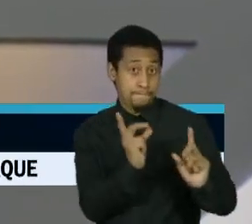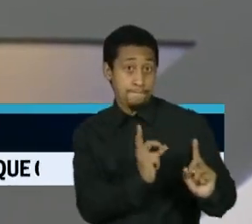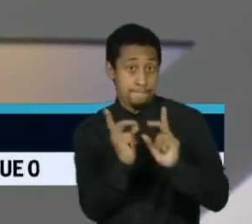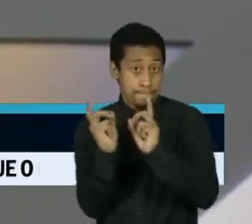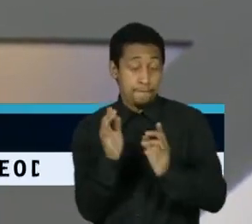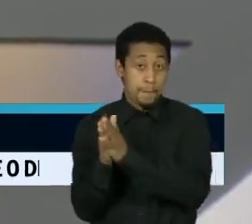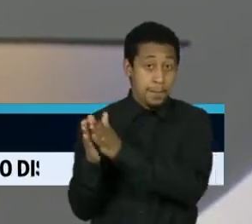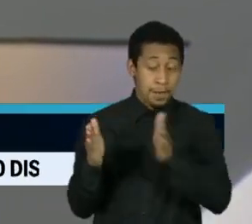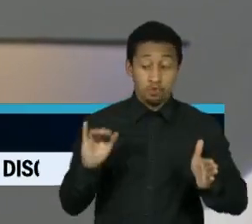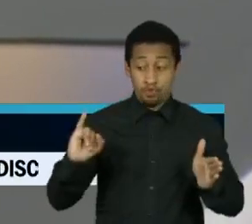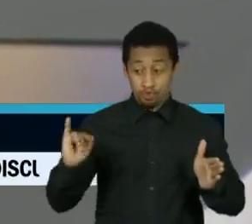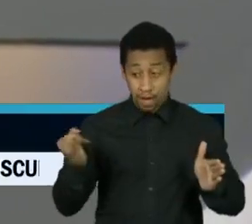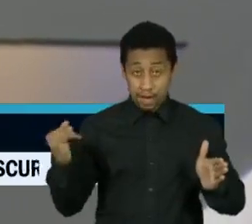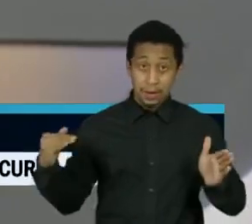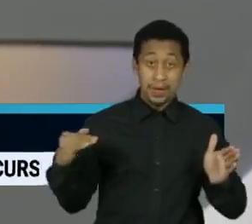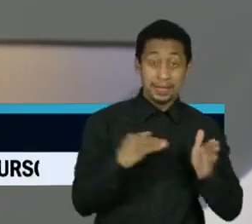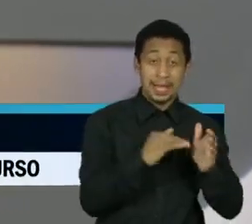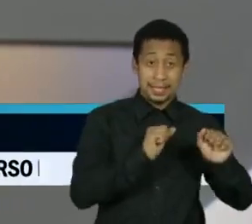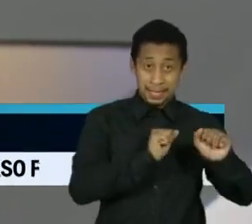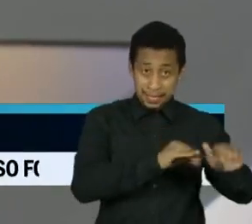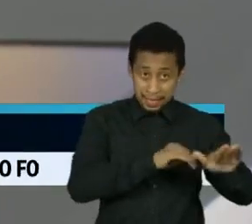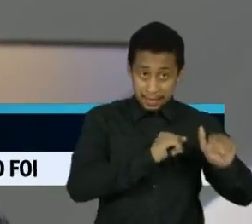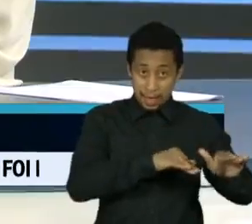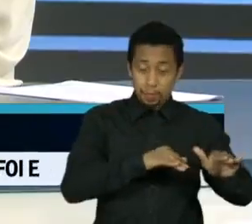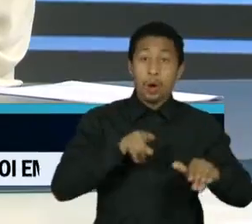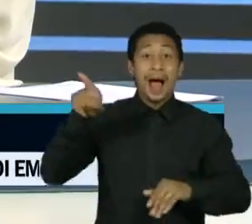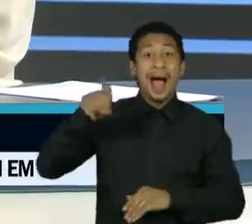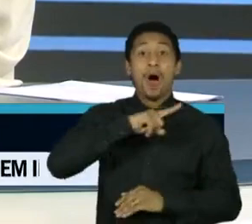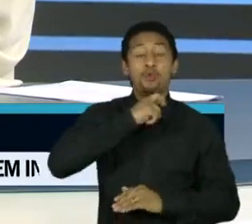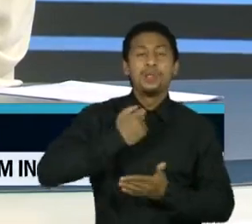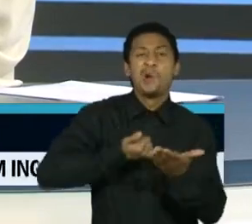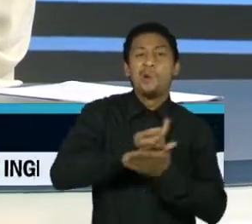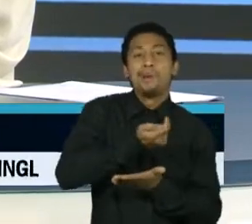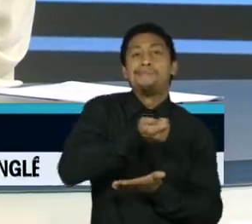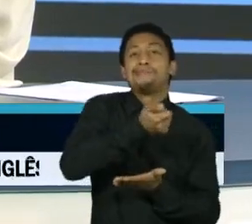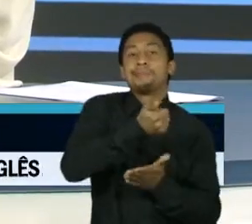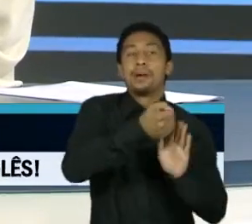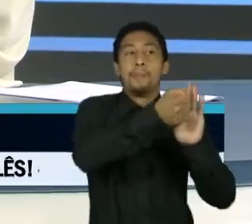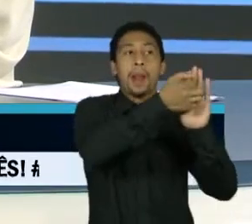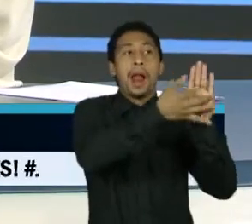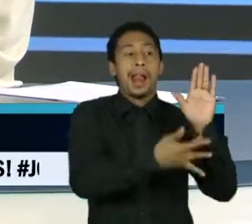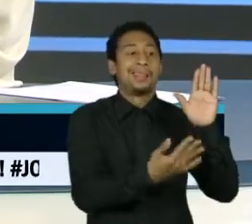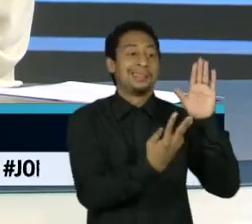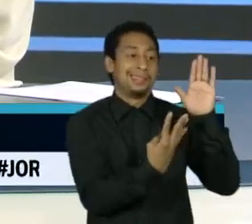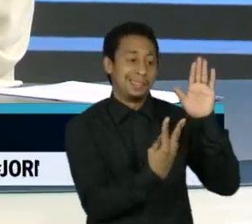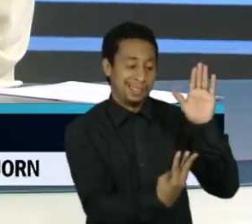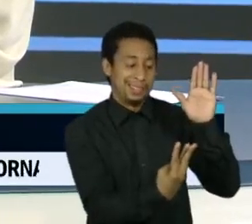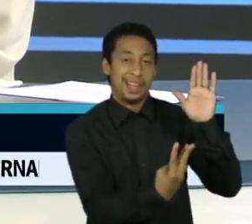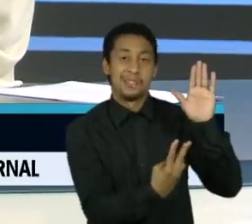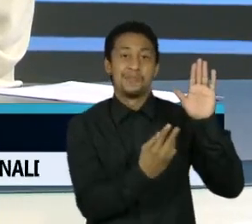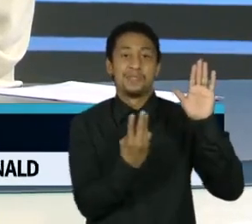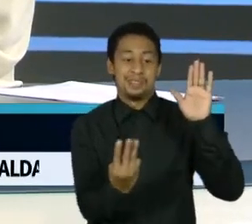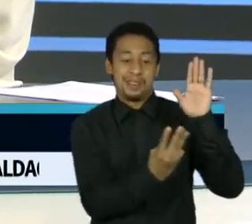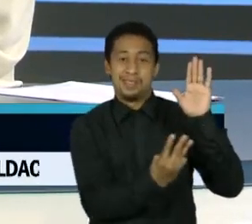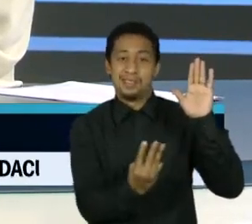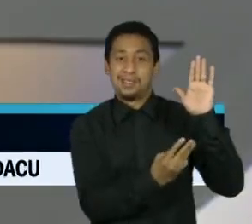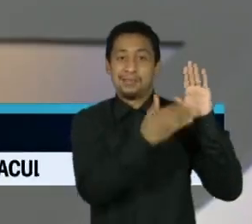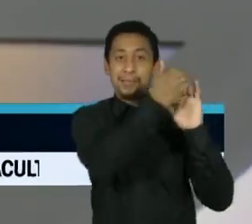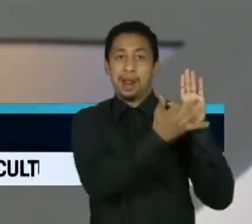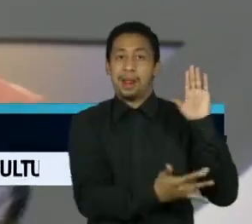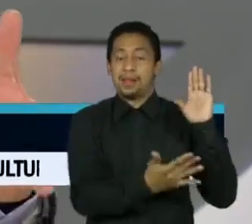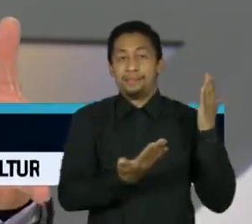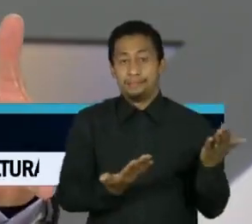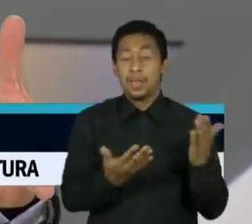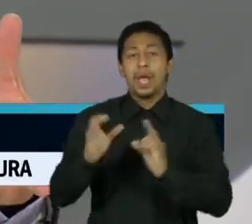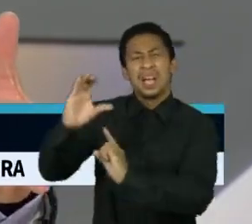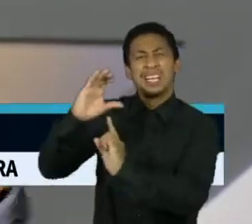a setembro, está em 39º lugar como cliente, quer dizer, é claro que a gente tem que tratar bem todos os clientes, só que não